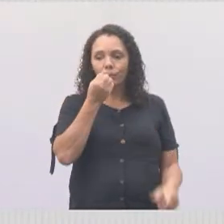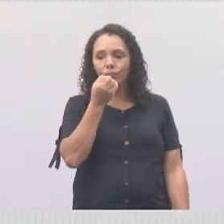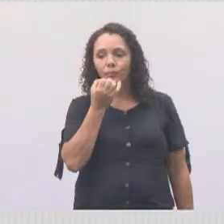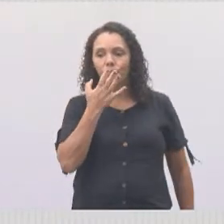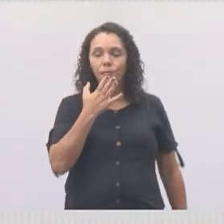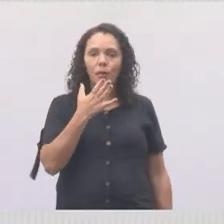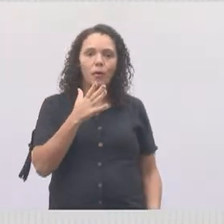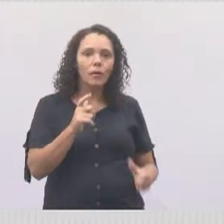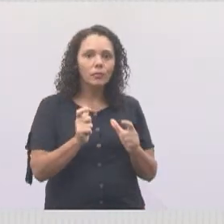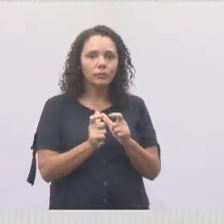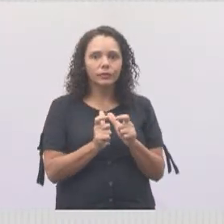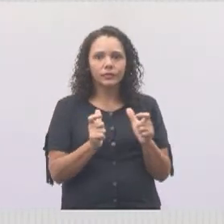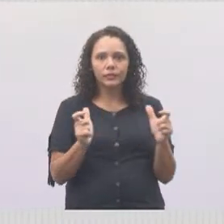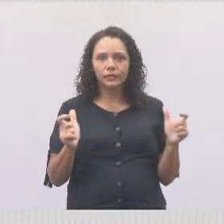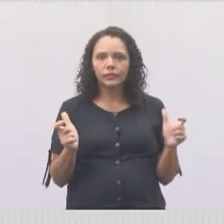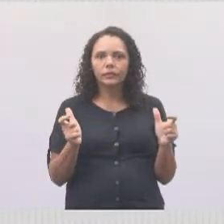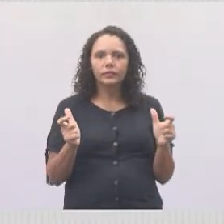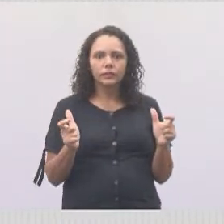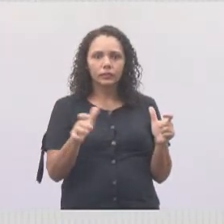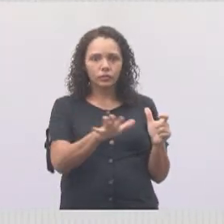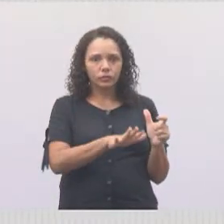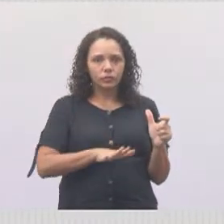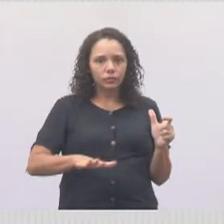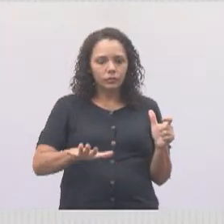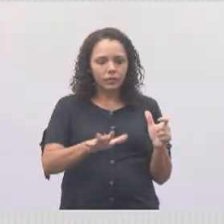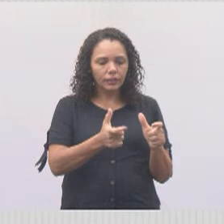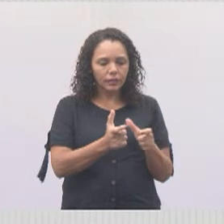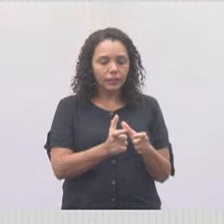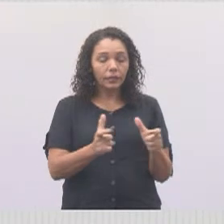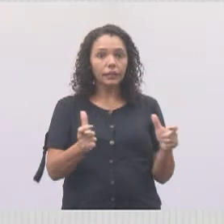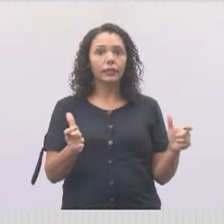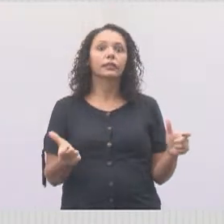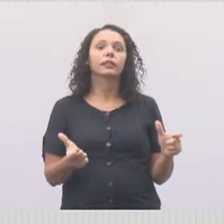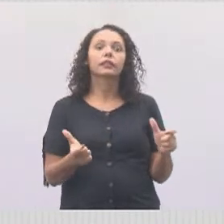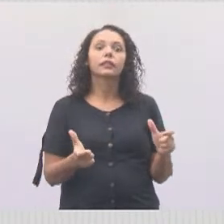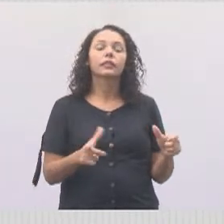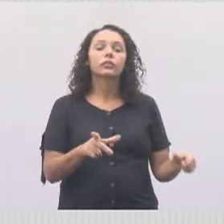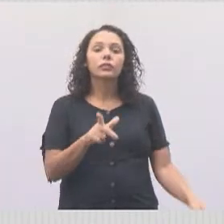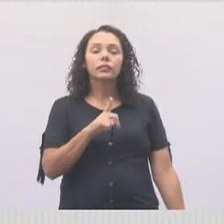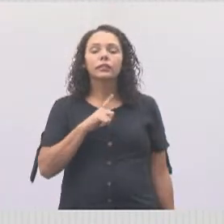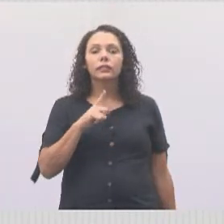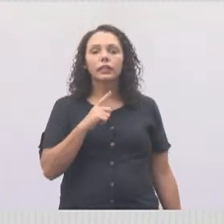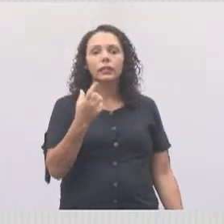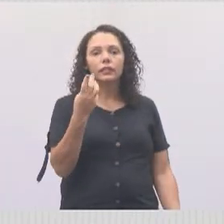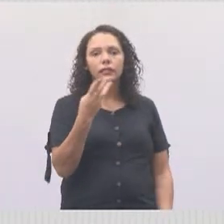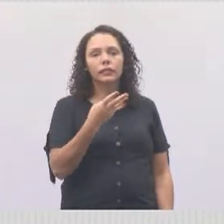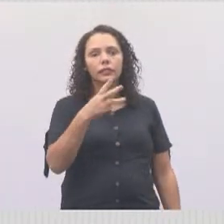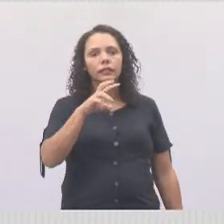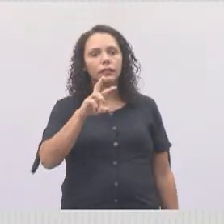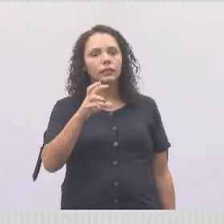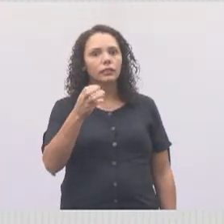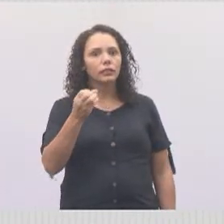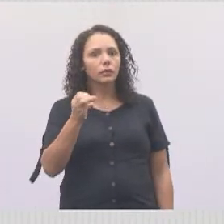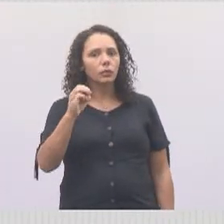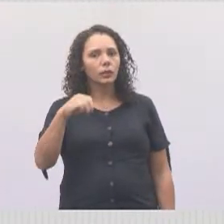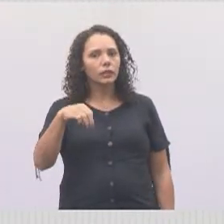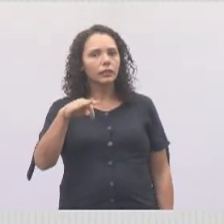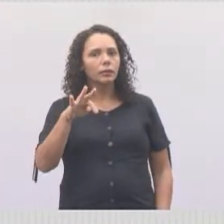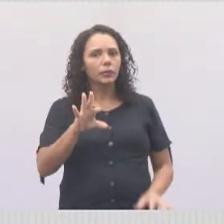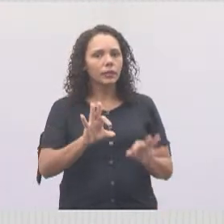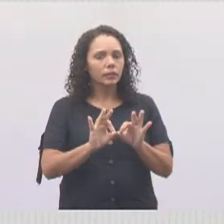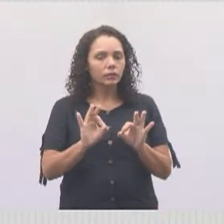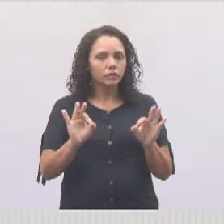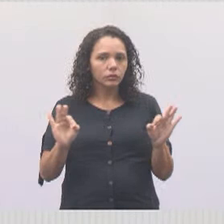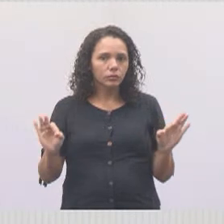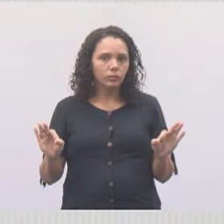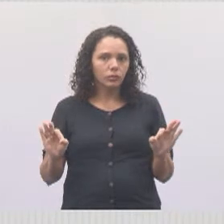espaço gigantesco. É uma área onde tem 350 metros de